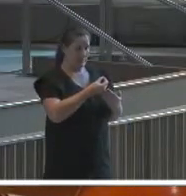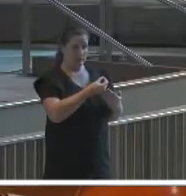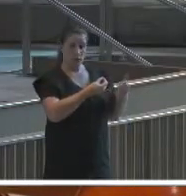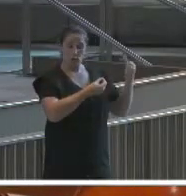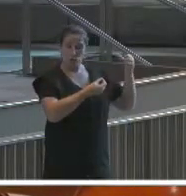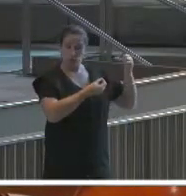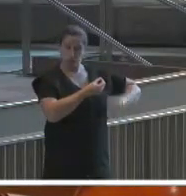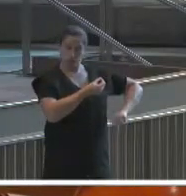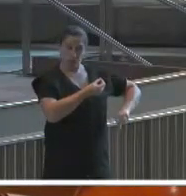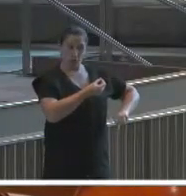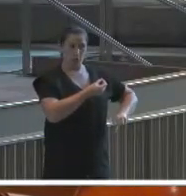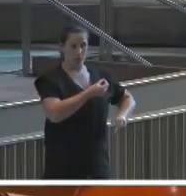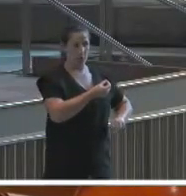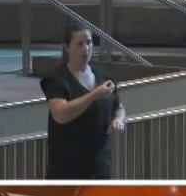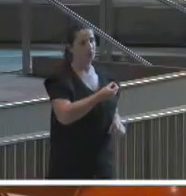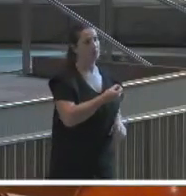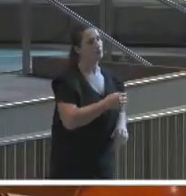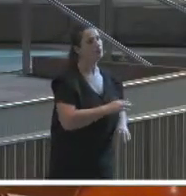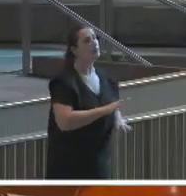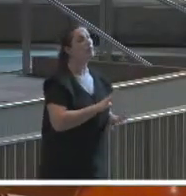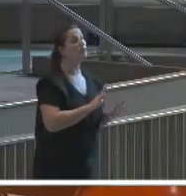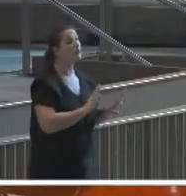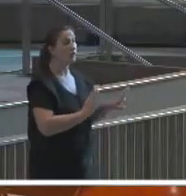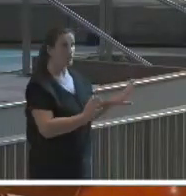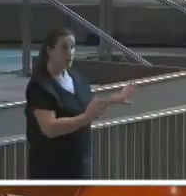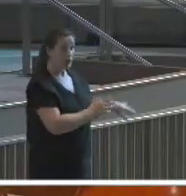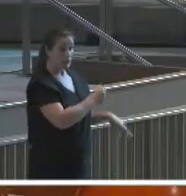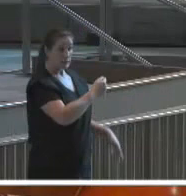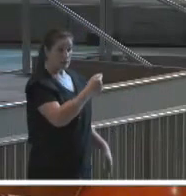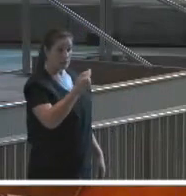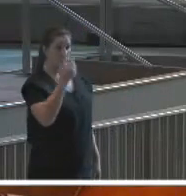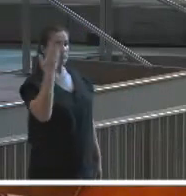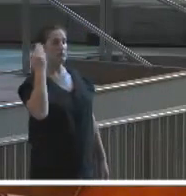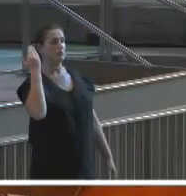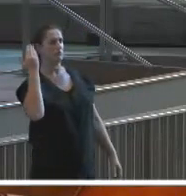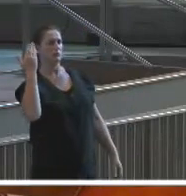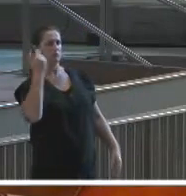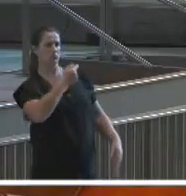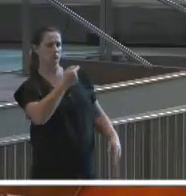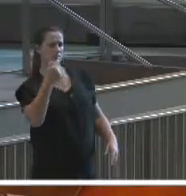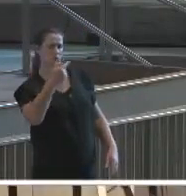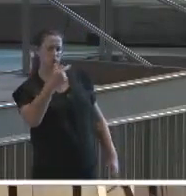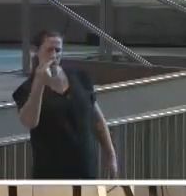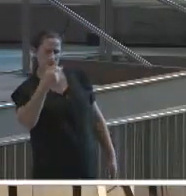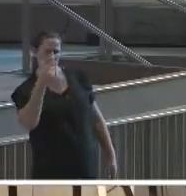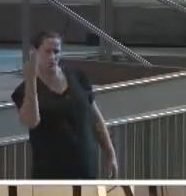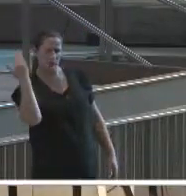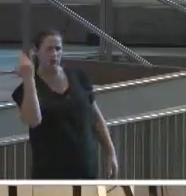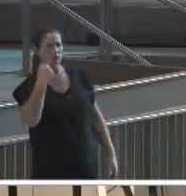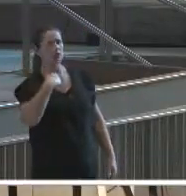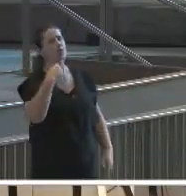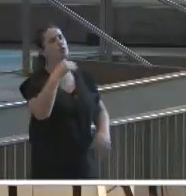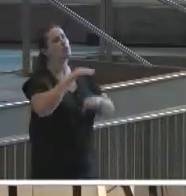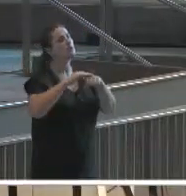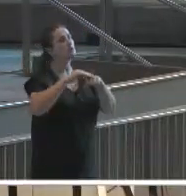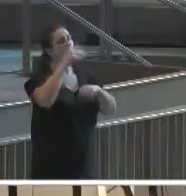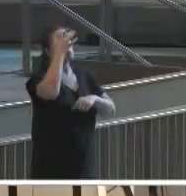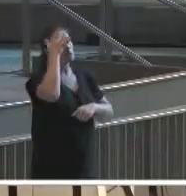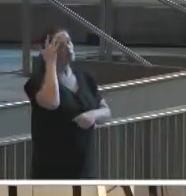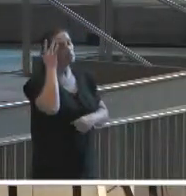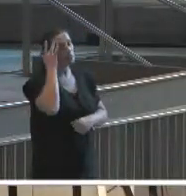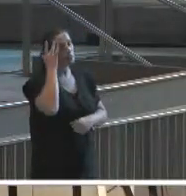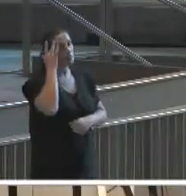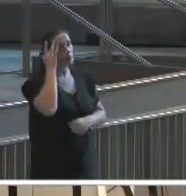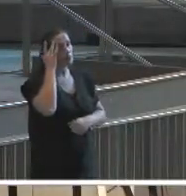Semanas atrás, conversando com alguém, que Deus revelou o pecado. Eu disse: olha, não tem jeito, ou